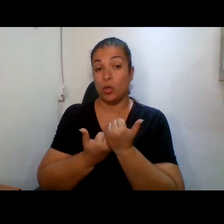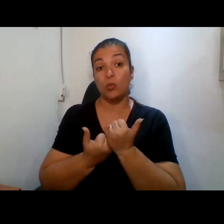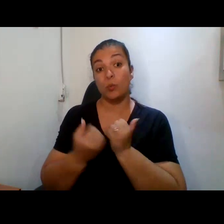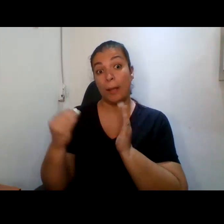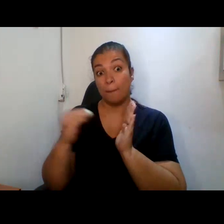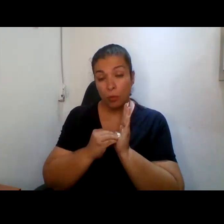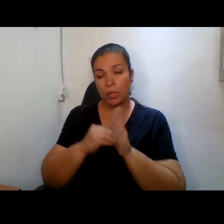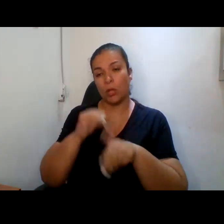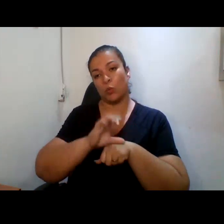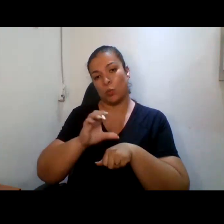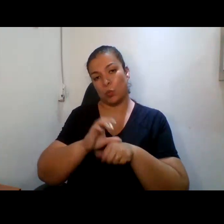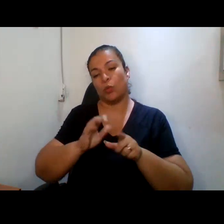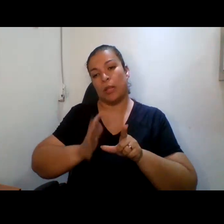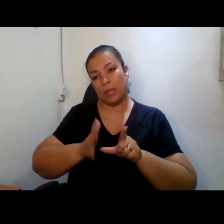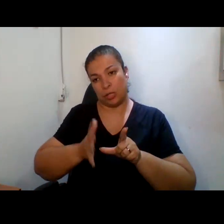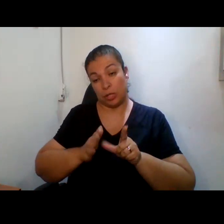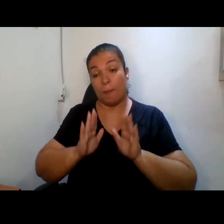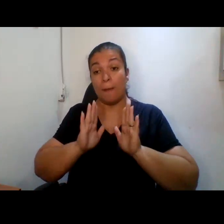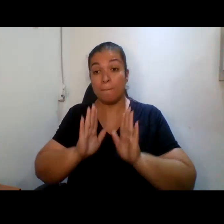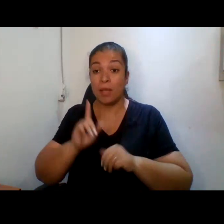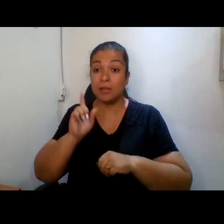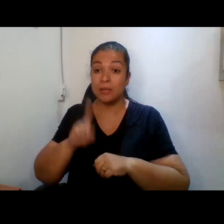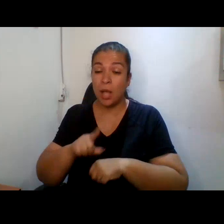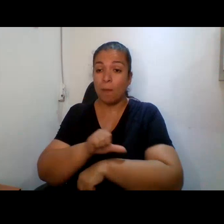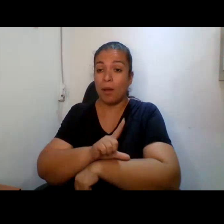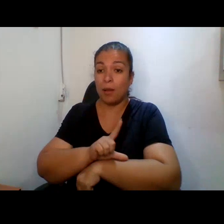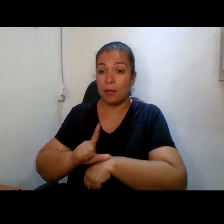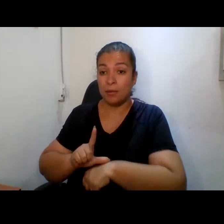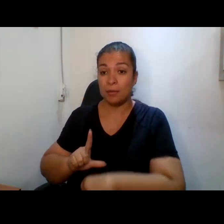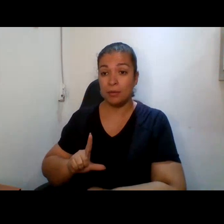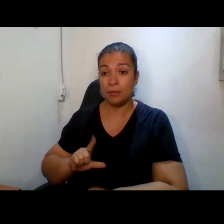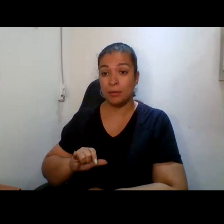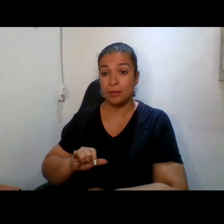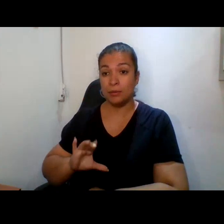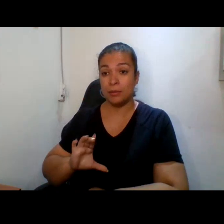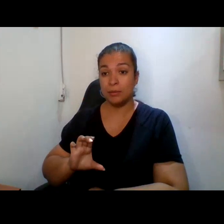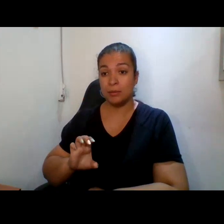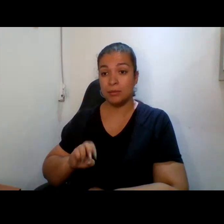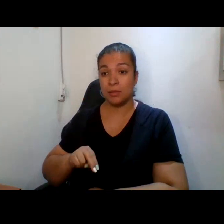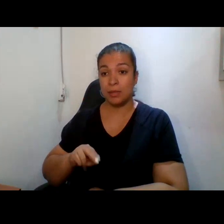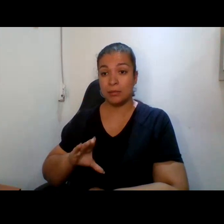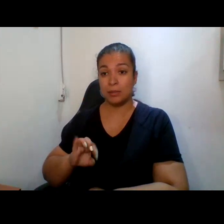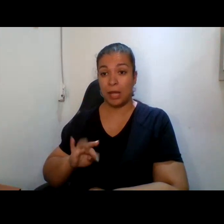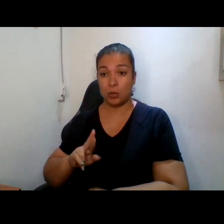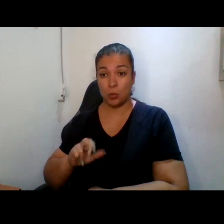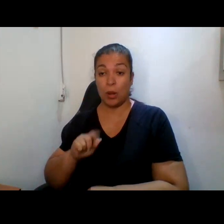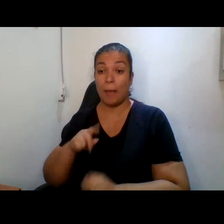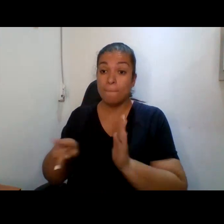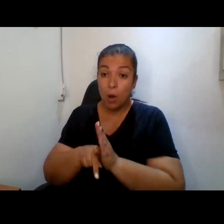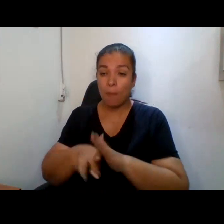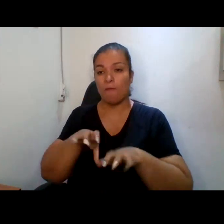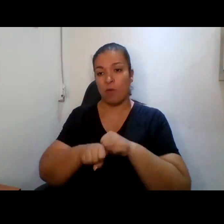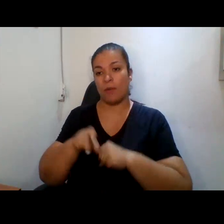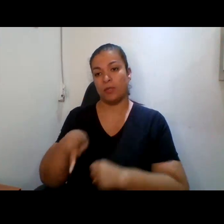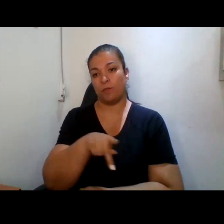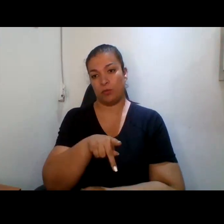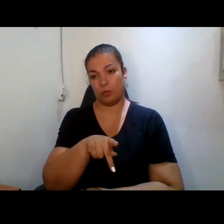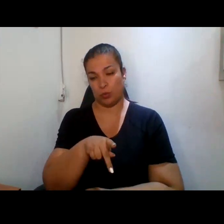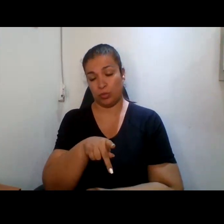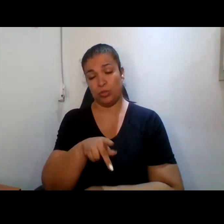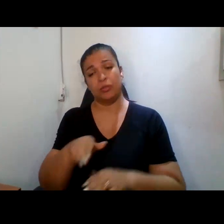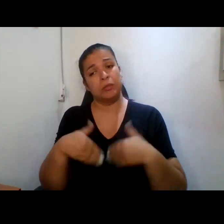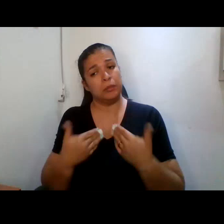Letras Libras, mas ele é uma licenciatura, é para formação de professores. Então, já engloba